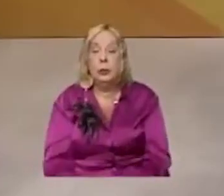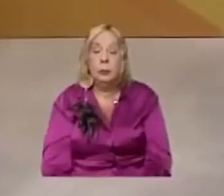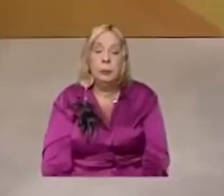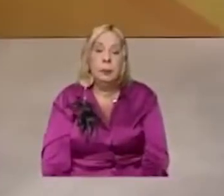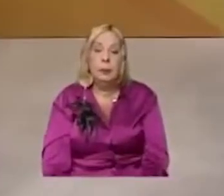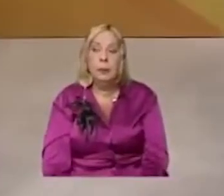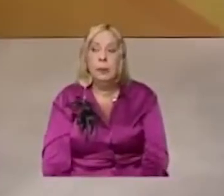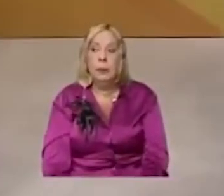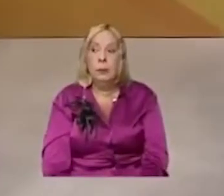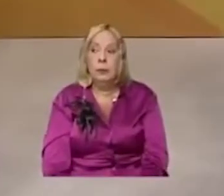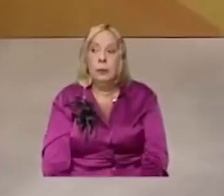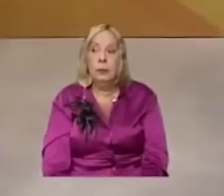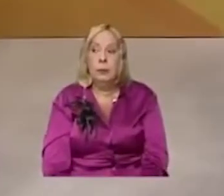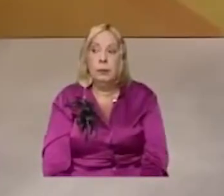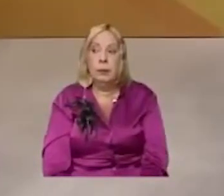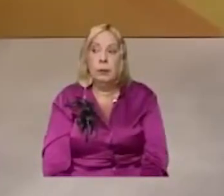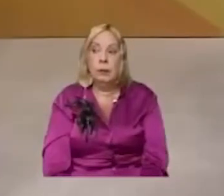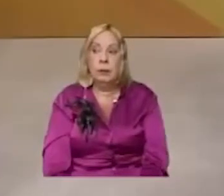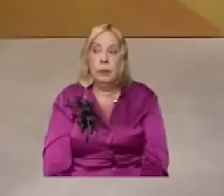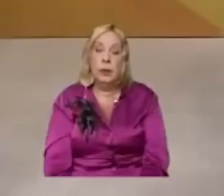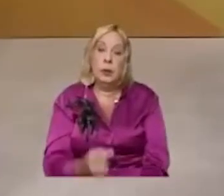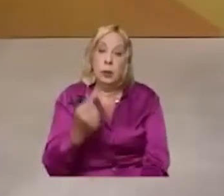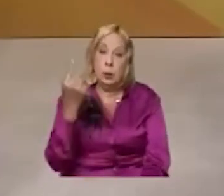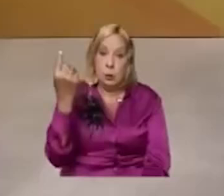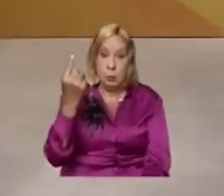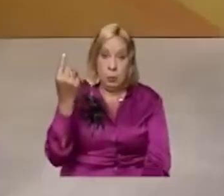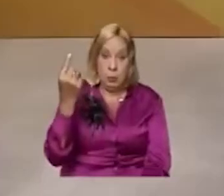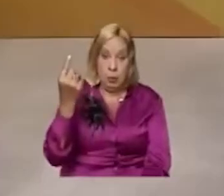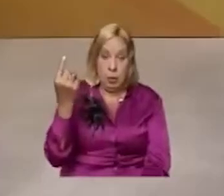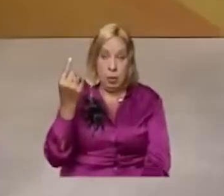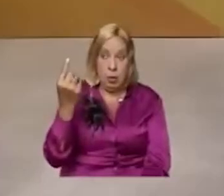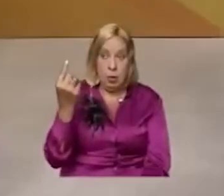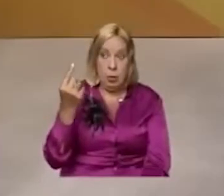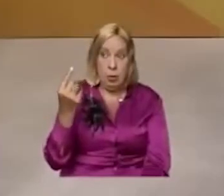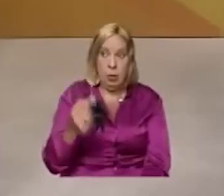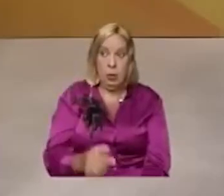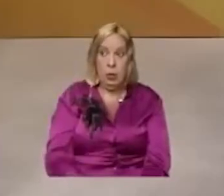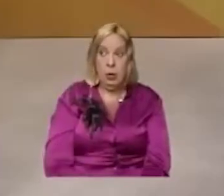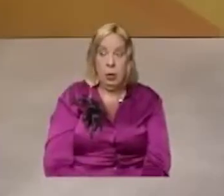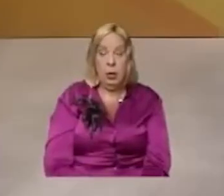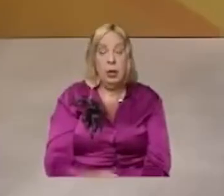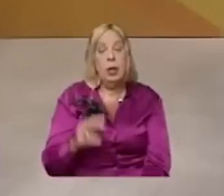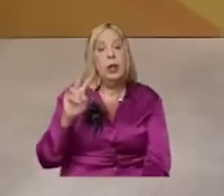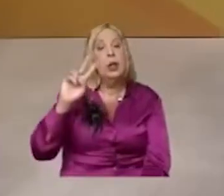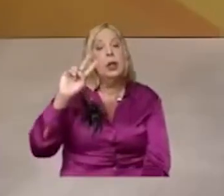ó, só para vocês entenderem, o primeiro lugar tá levando aí, gente,